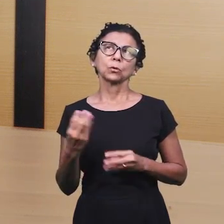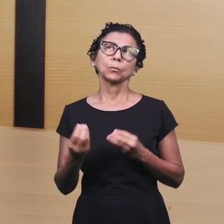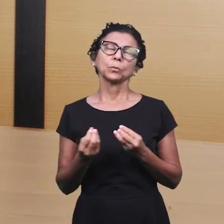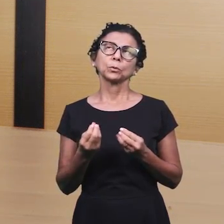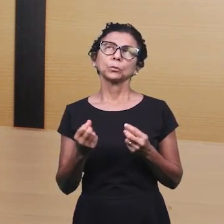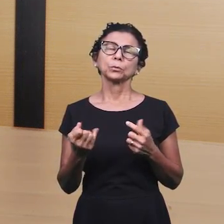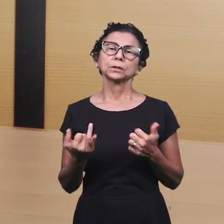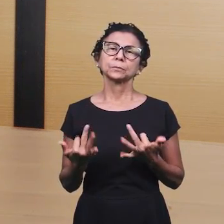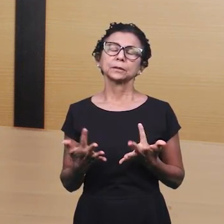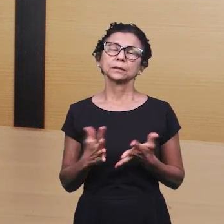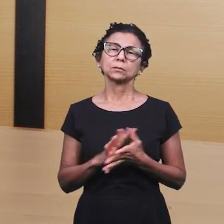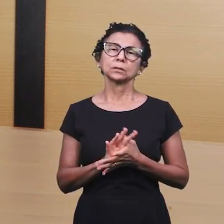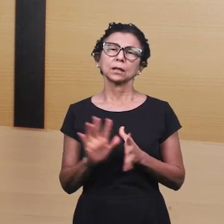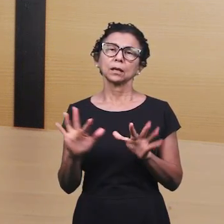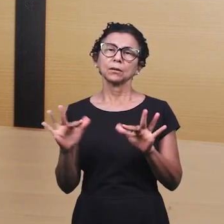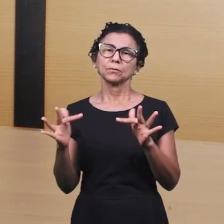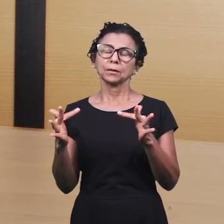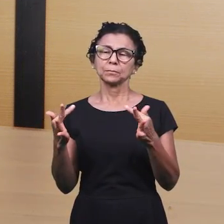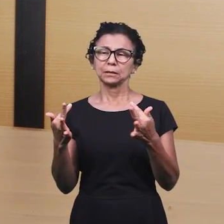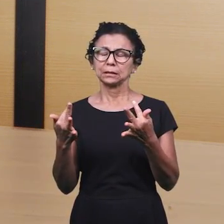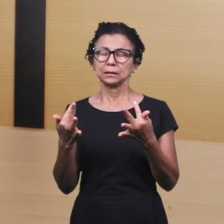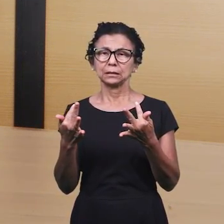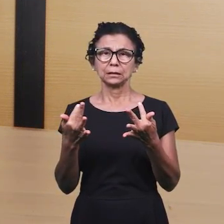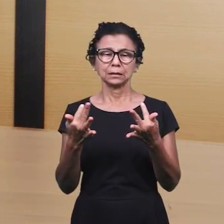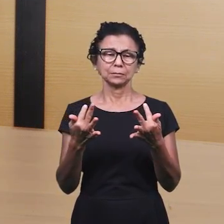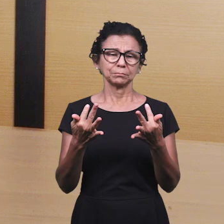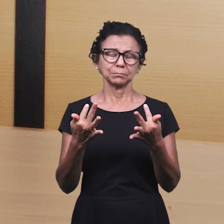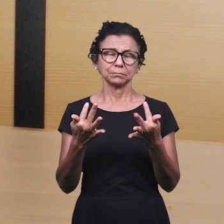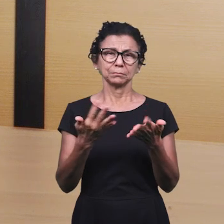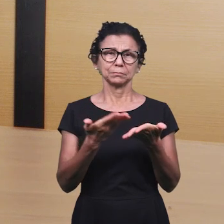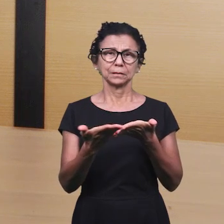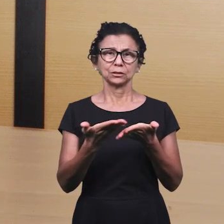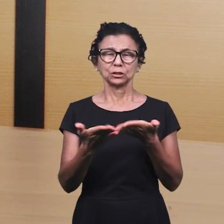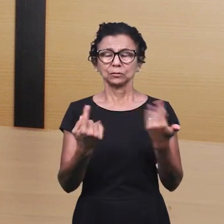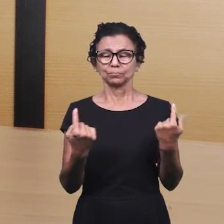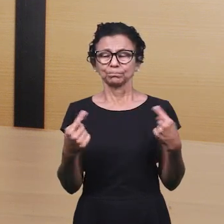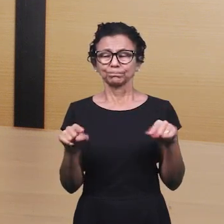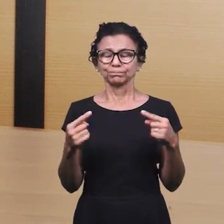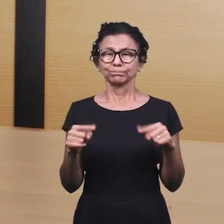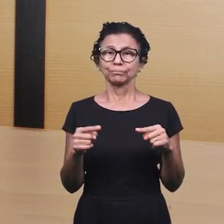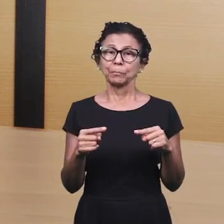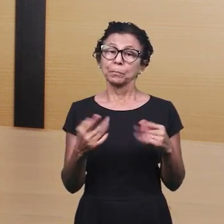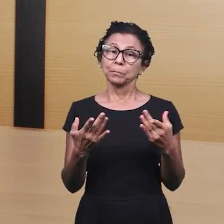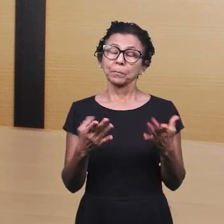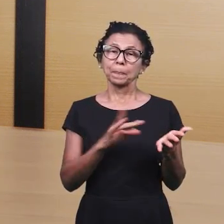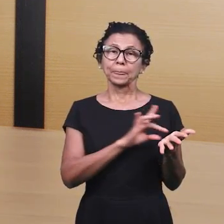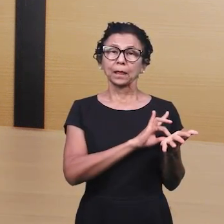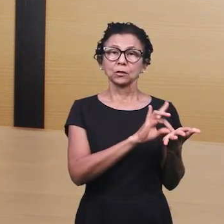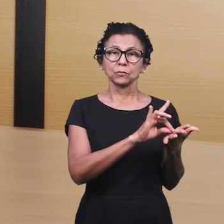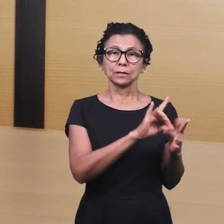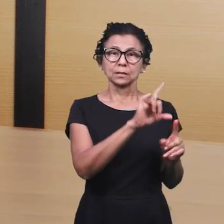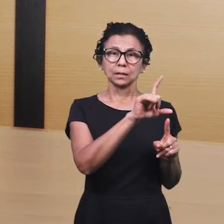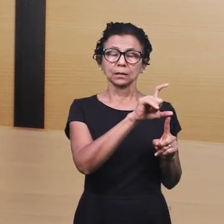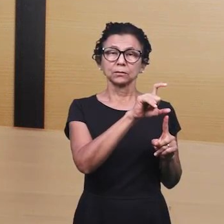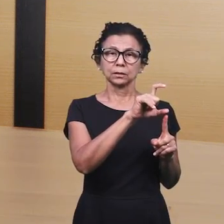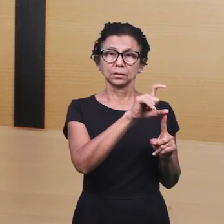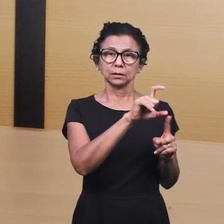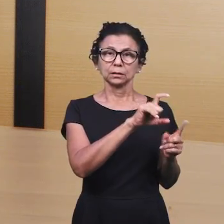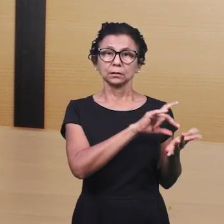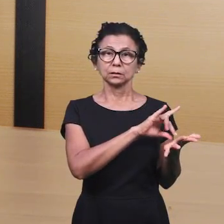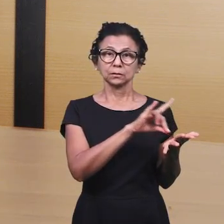vamos dizer assim, da desagregação, né, da fragilidade que a família vem sofrendo. O adversário tem